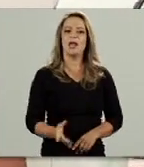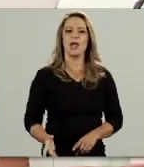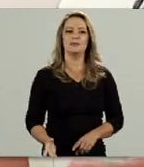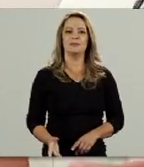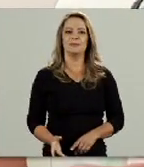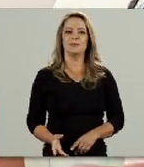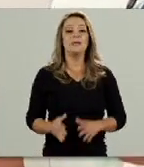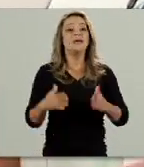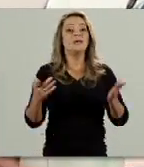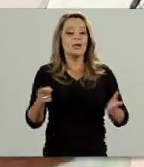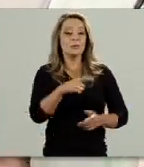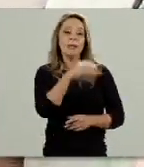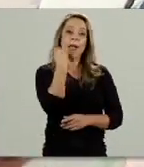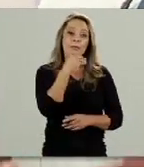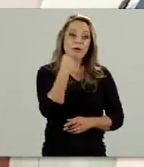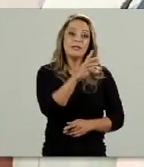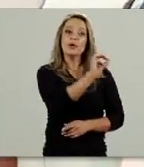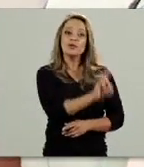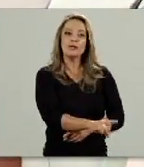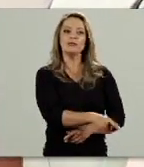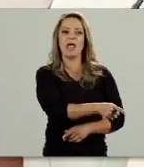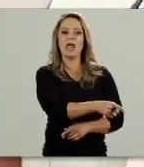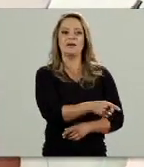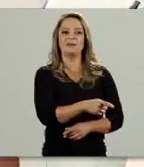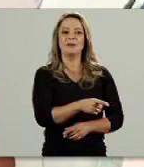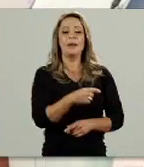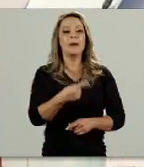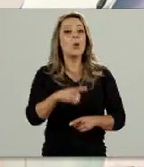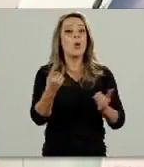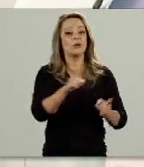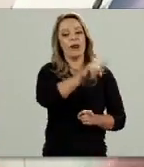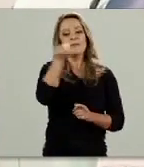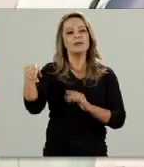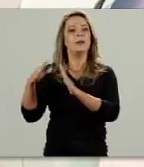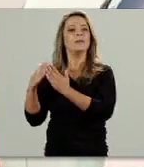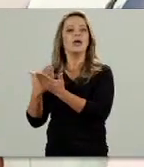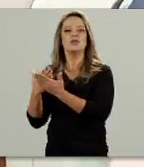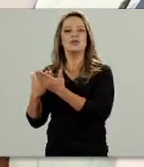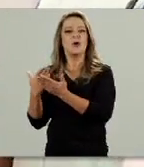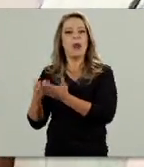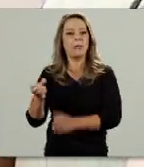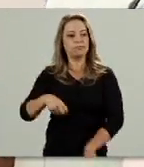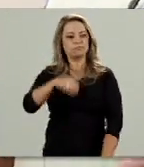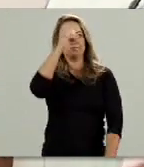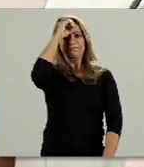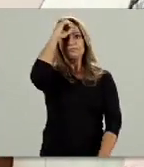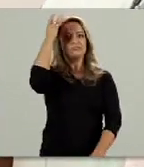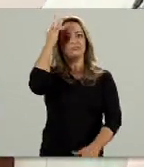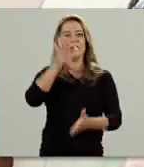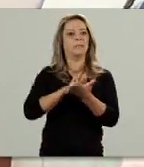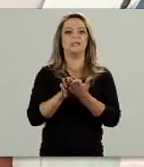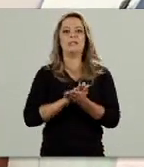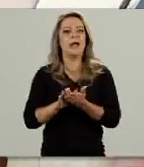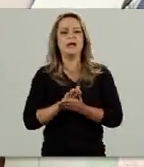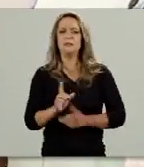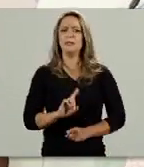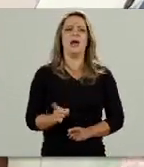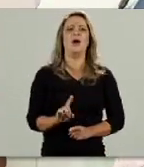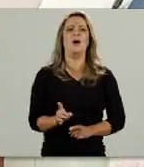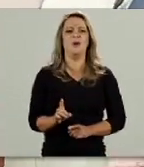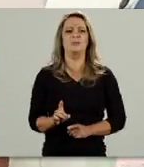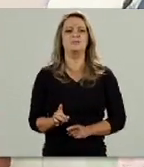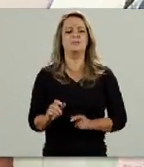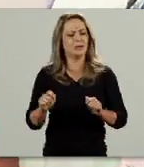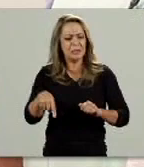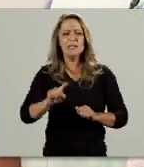direito, né? Então ela tem que aproveitar o direito dela, né? Para quando ela voltar para a escola, ela não ser vista como, nossa, não sabe